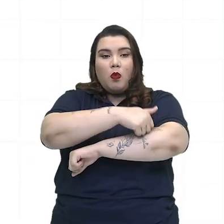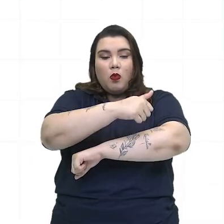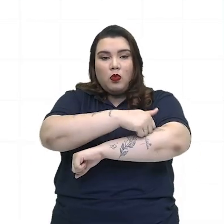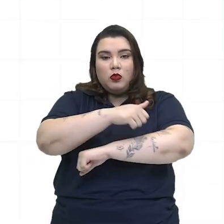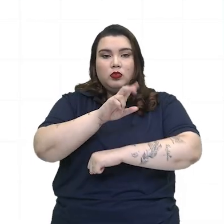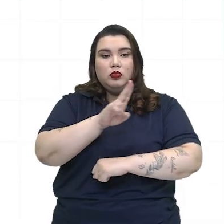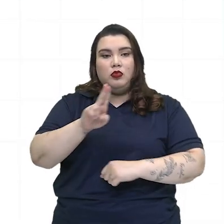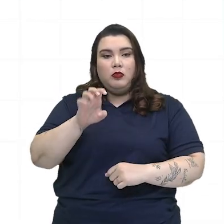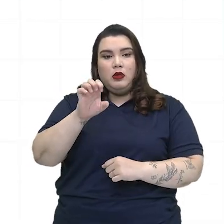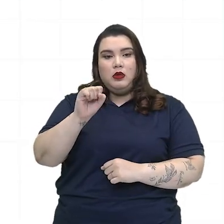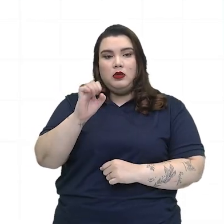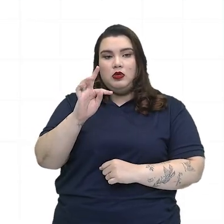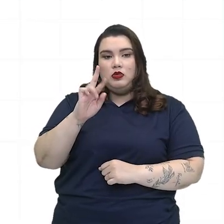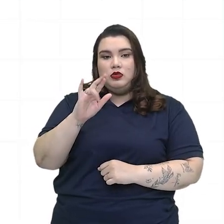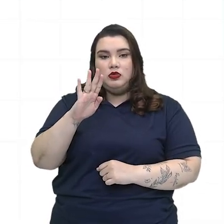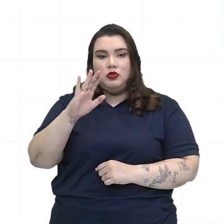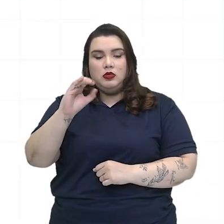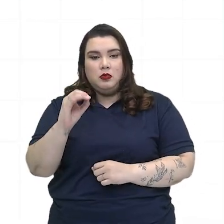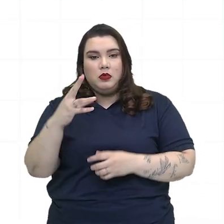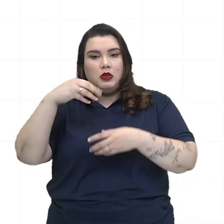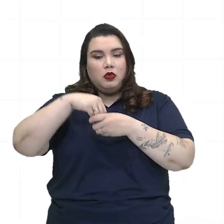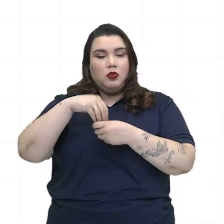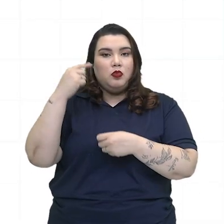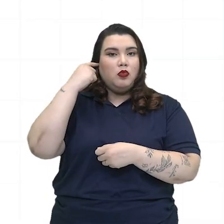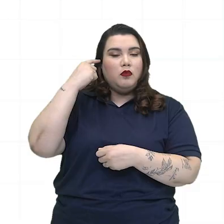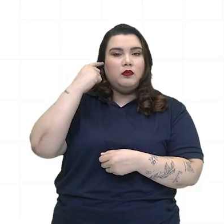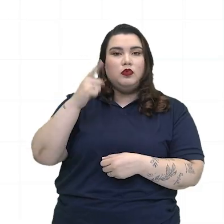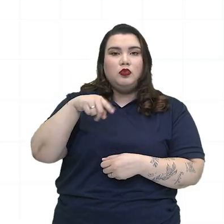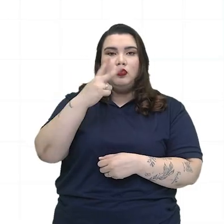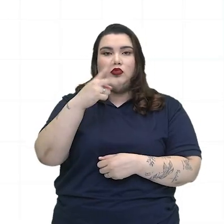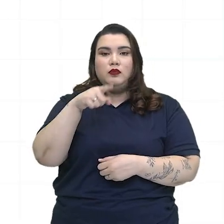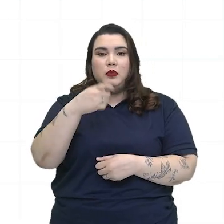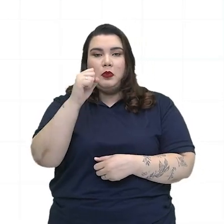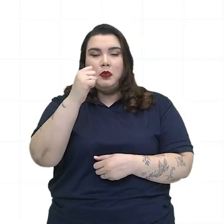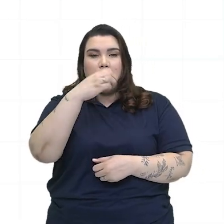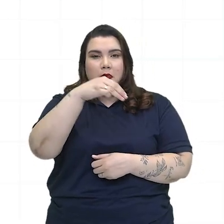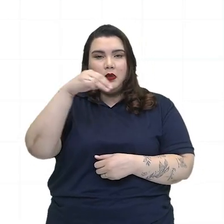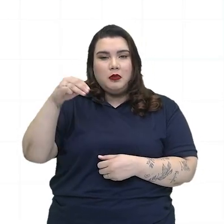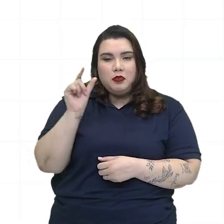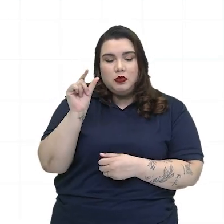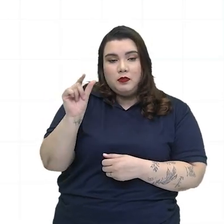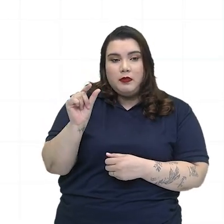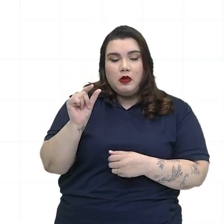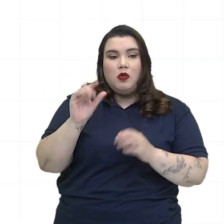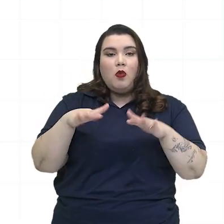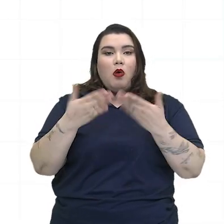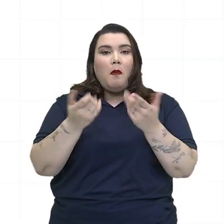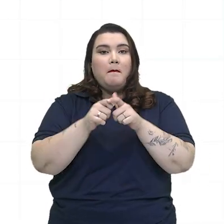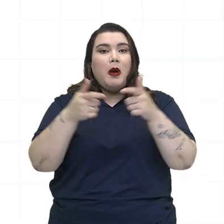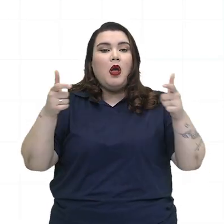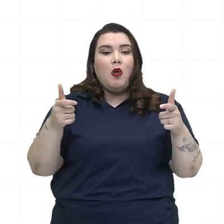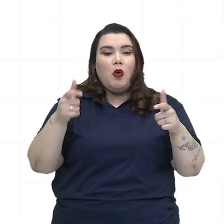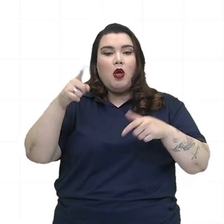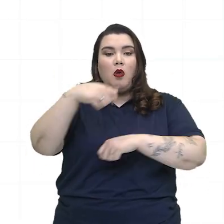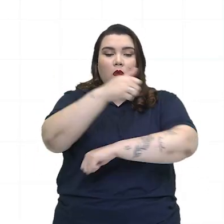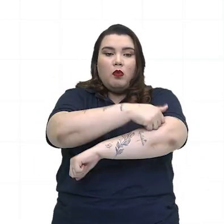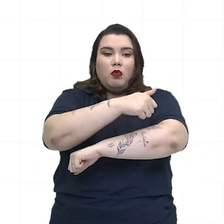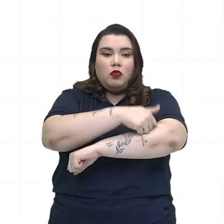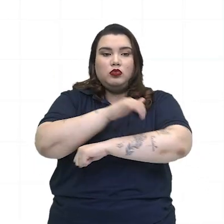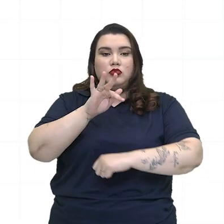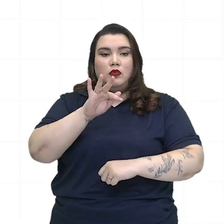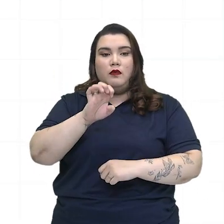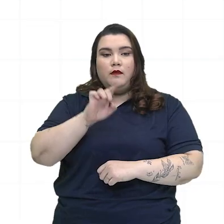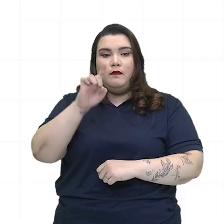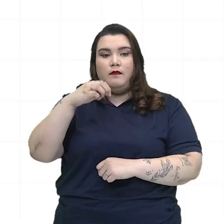é o estribo, que fica no ouvido médio, em torno de 2,8 milímetros. E o maior osso é o fêmur, que fica no osso